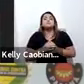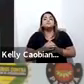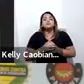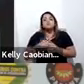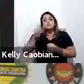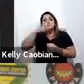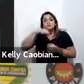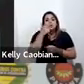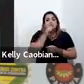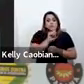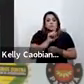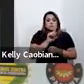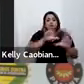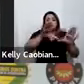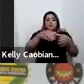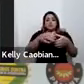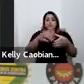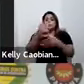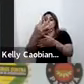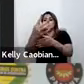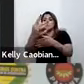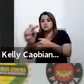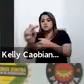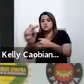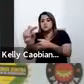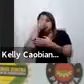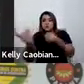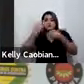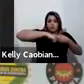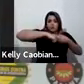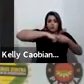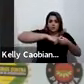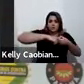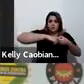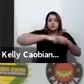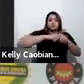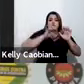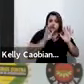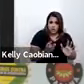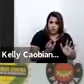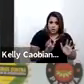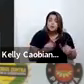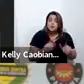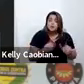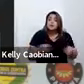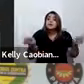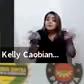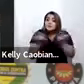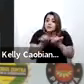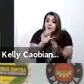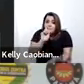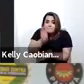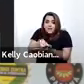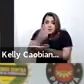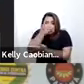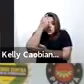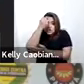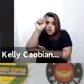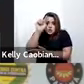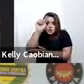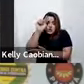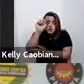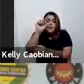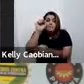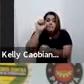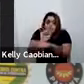dos 747 trabalhadores, também o pagamento dos dias parados, né, nesse primeiro momento, né, depois